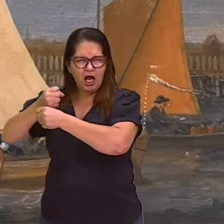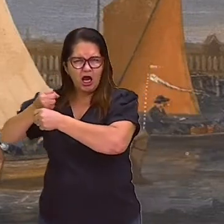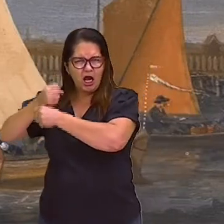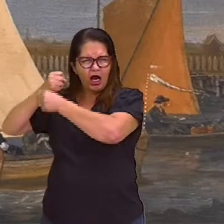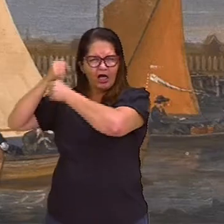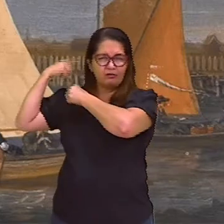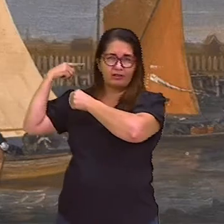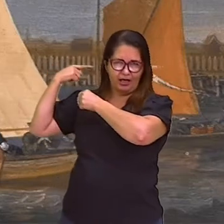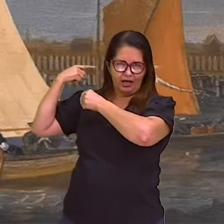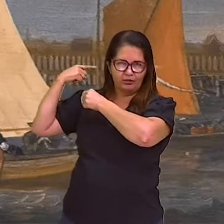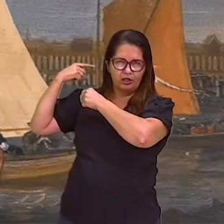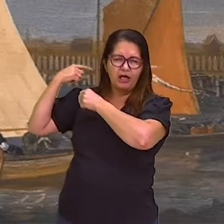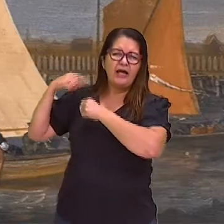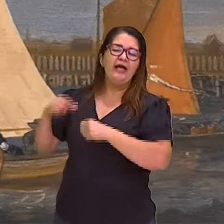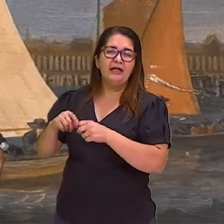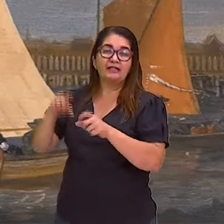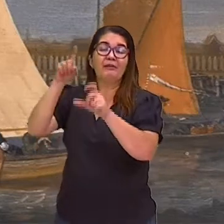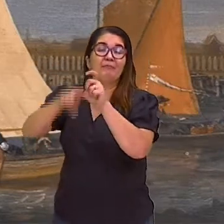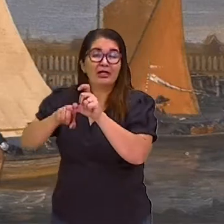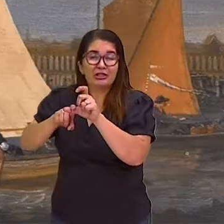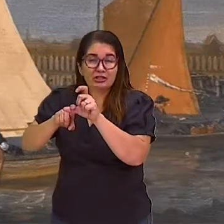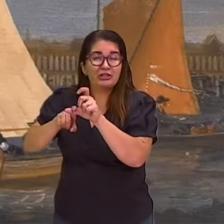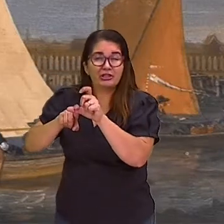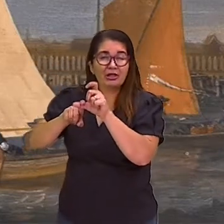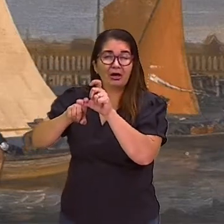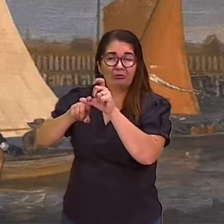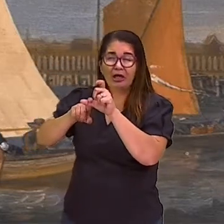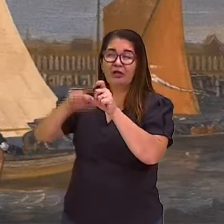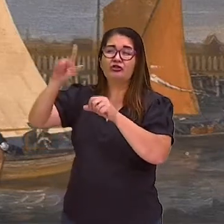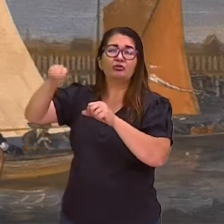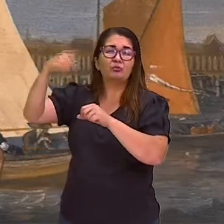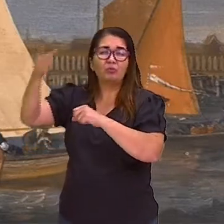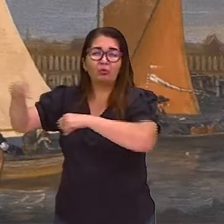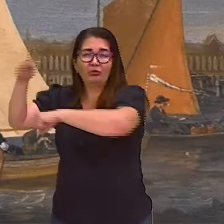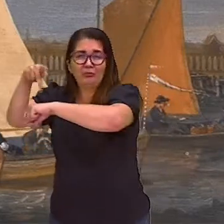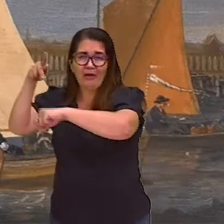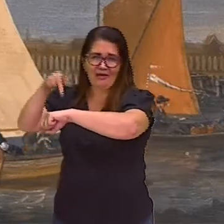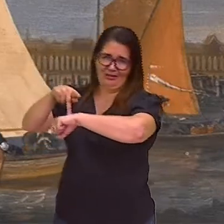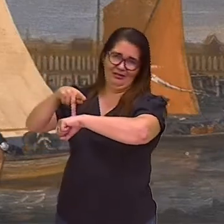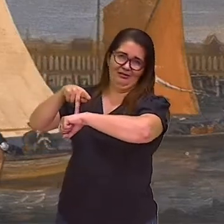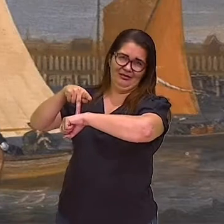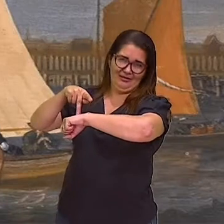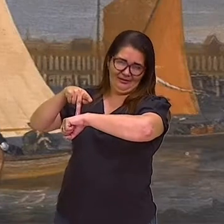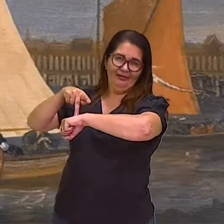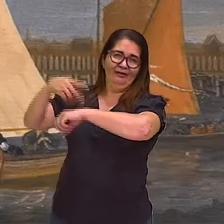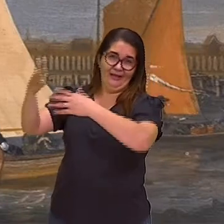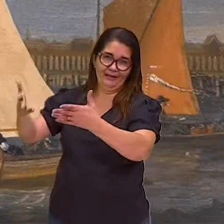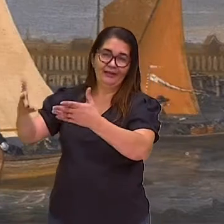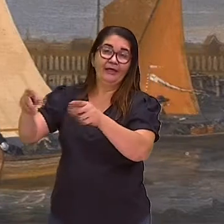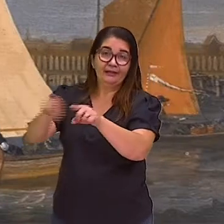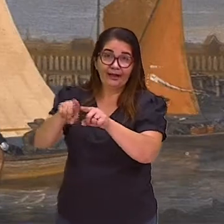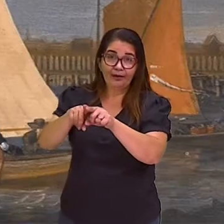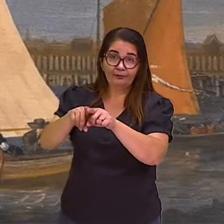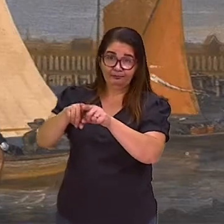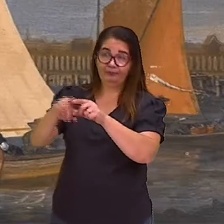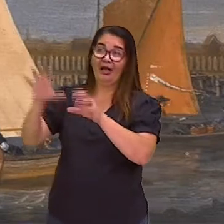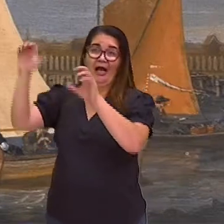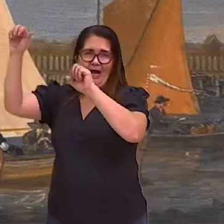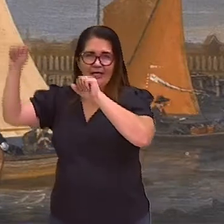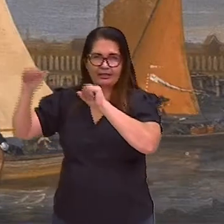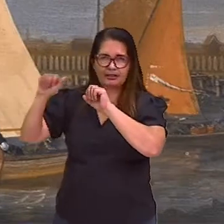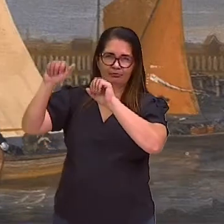Espanha. Então, essa foi uma das causas desse conflito entre Holanda e Espanha. Por conta